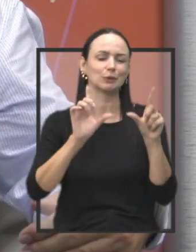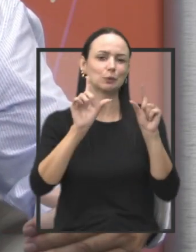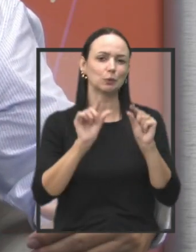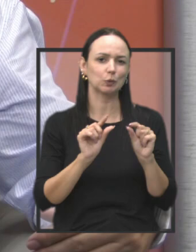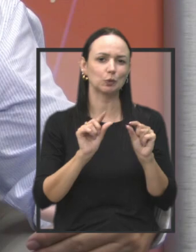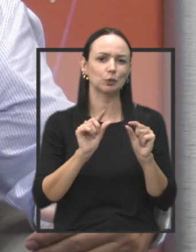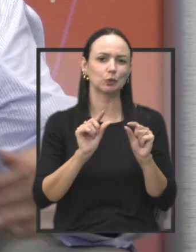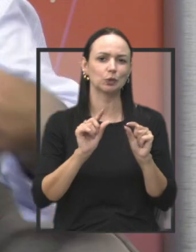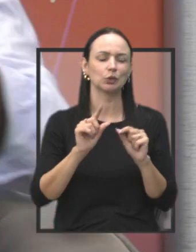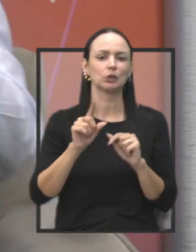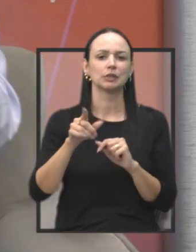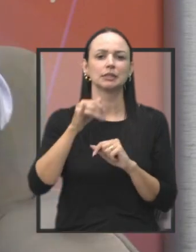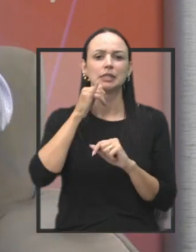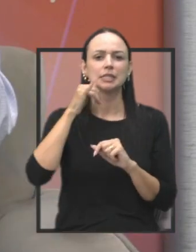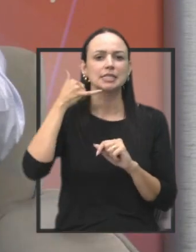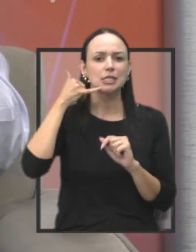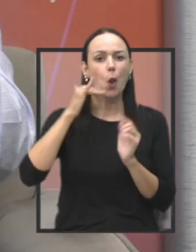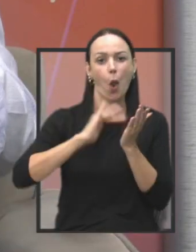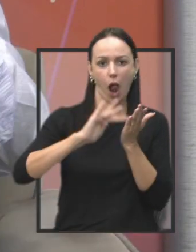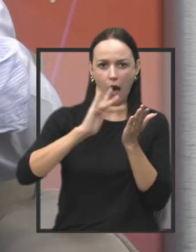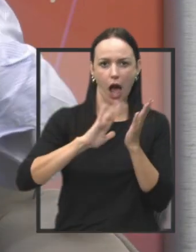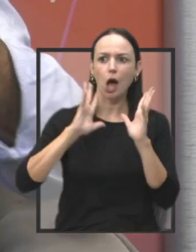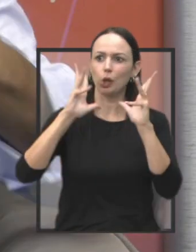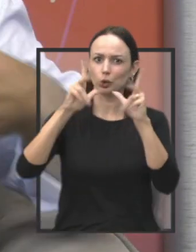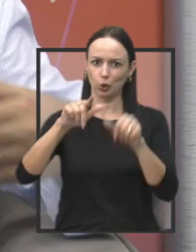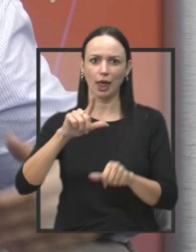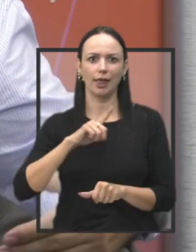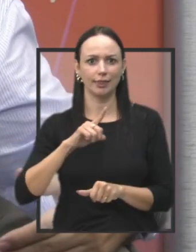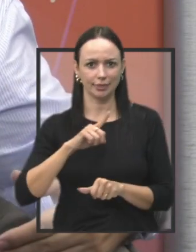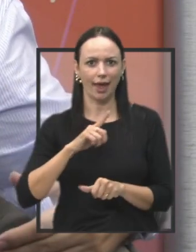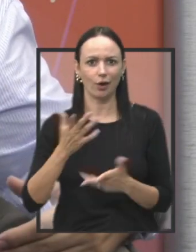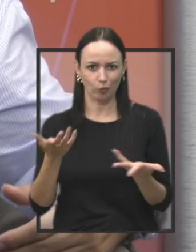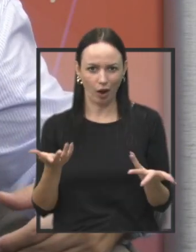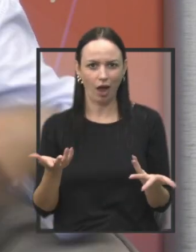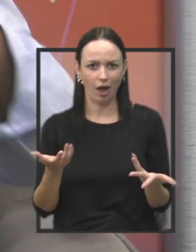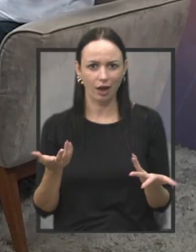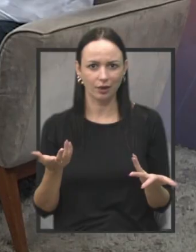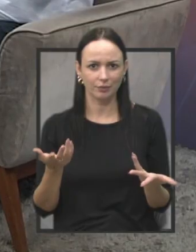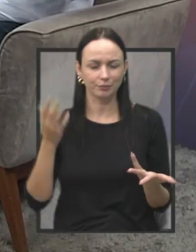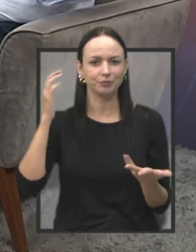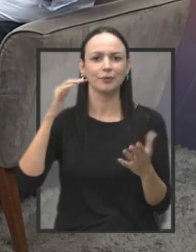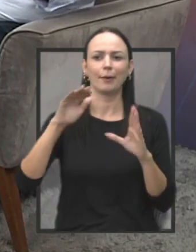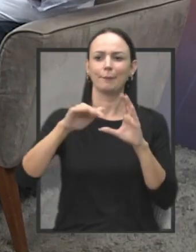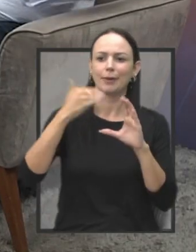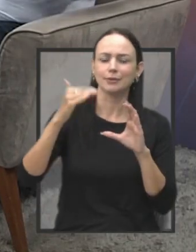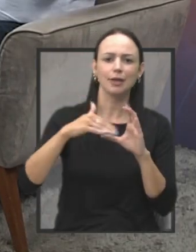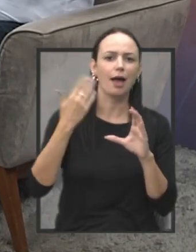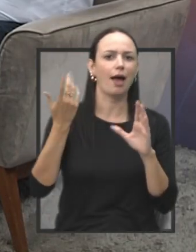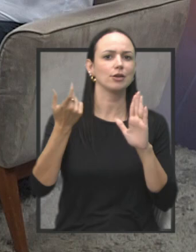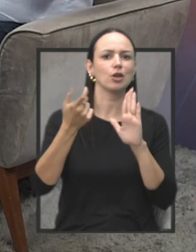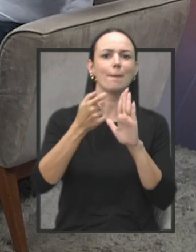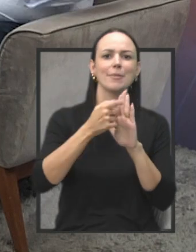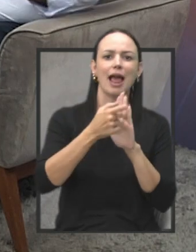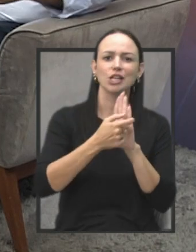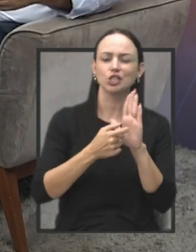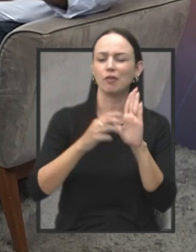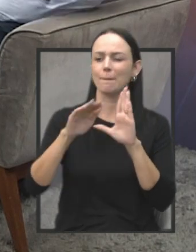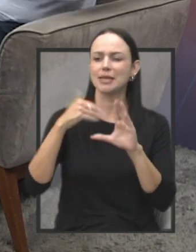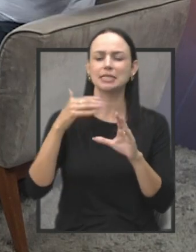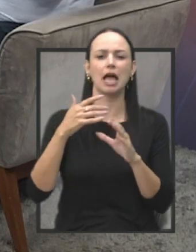todo, o telefone celular todo mundo tem, recebendo ligação clandestina. Nos aplicativos de